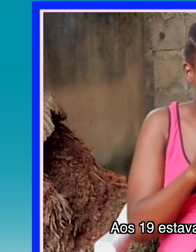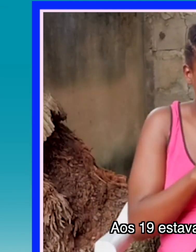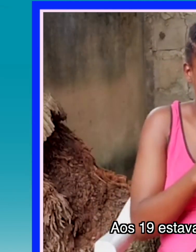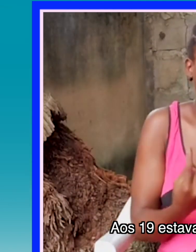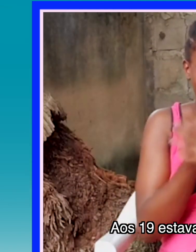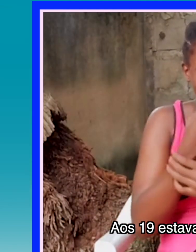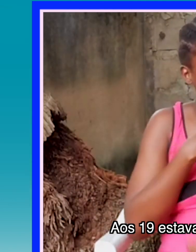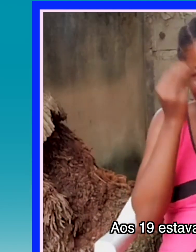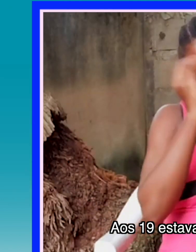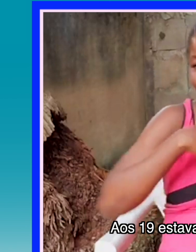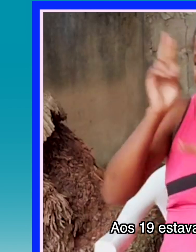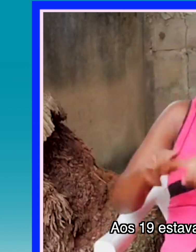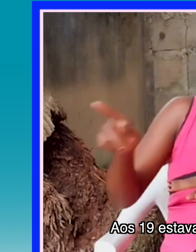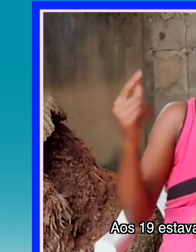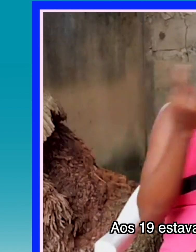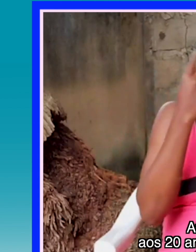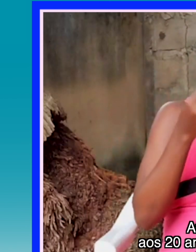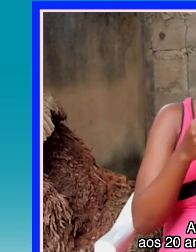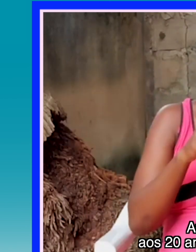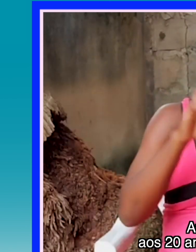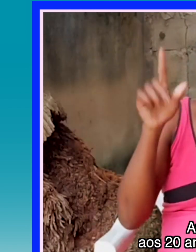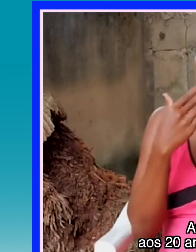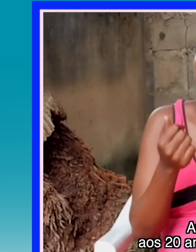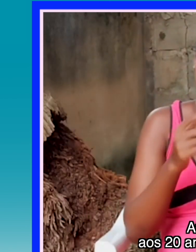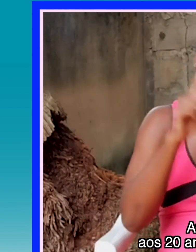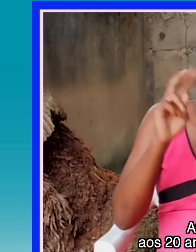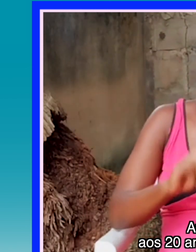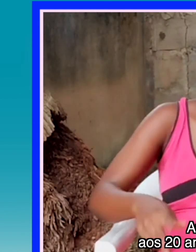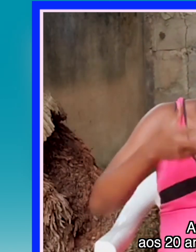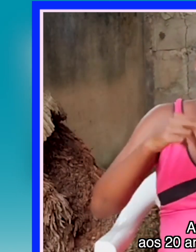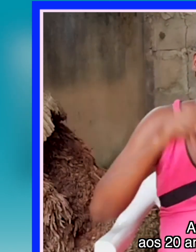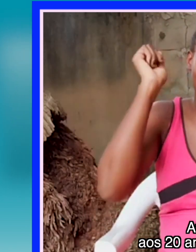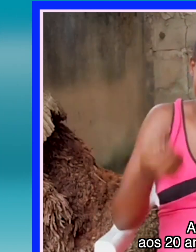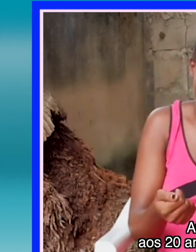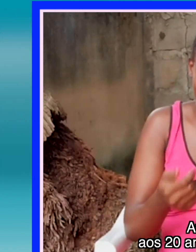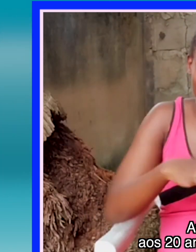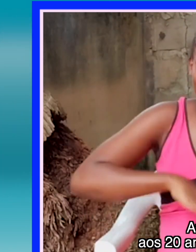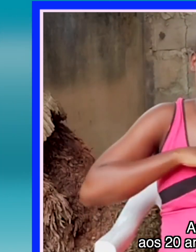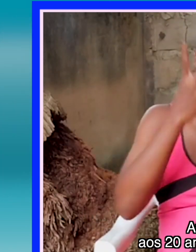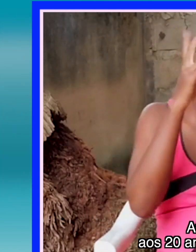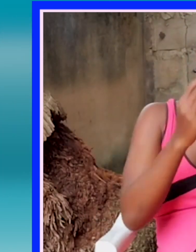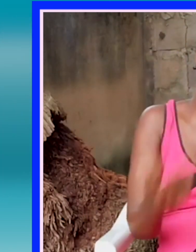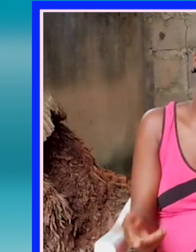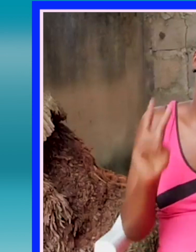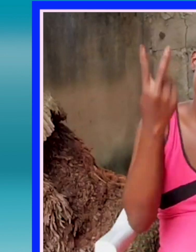engravidei. Até que este ano, aos 20 anos, descobri a gravidez.